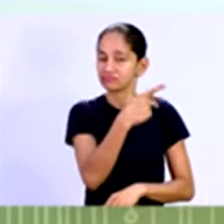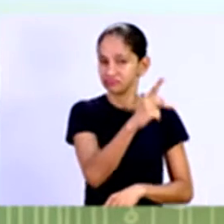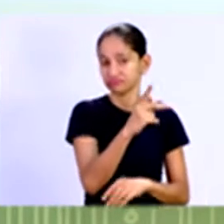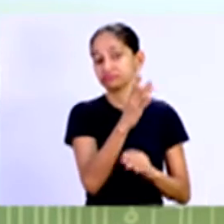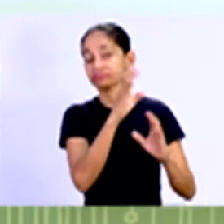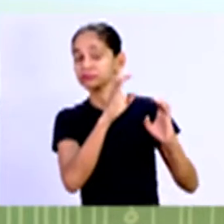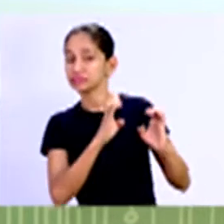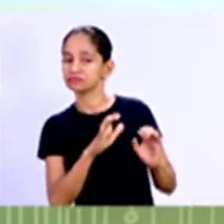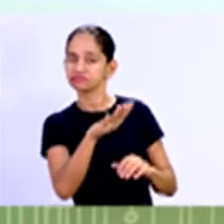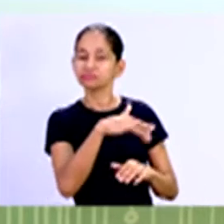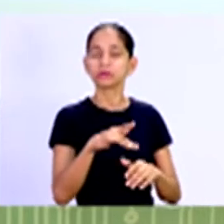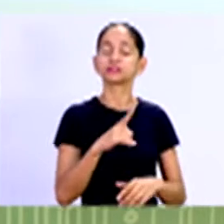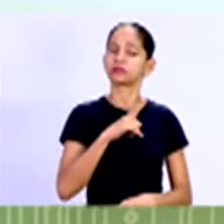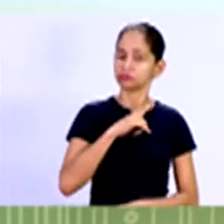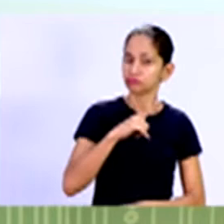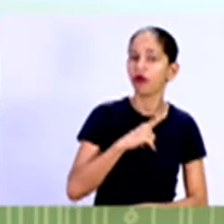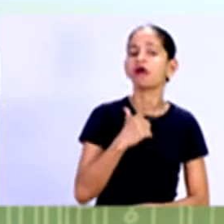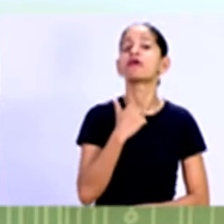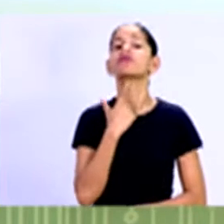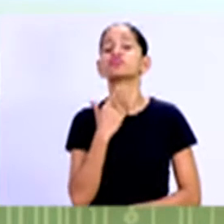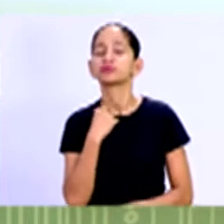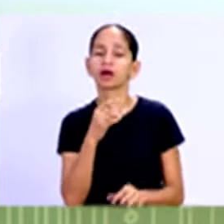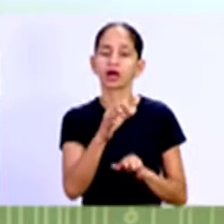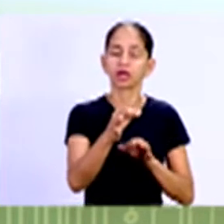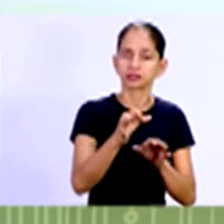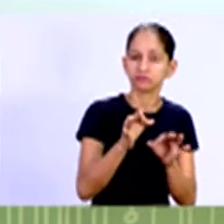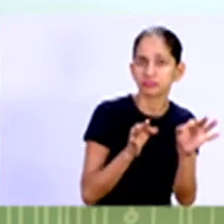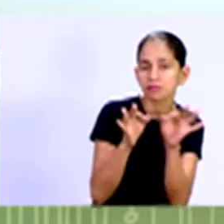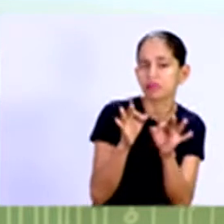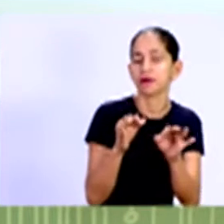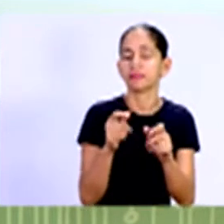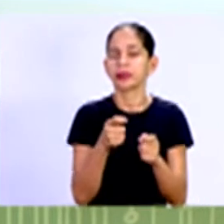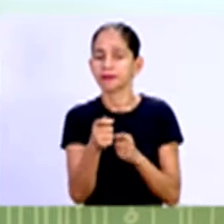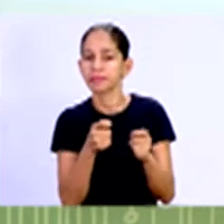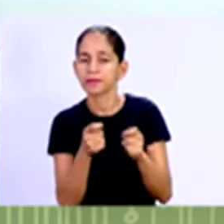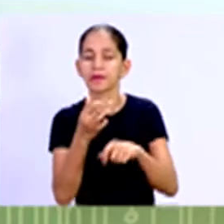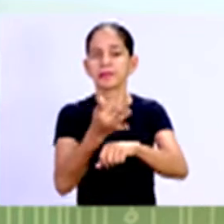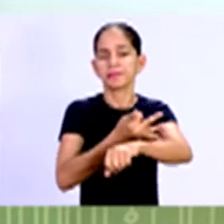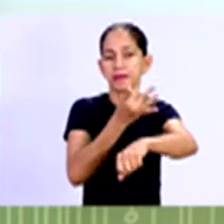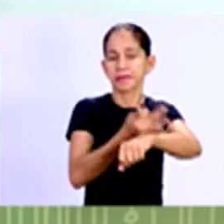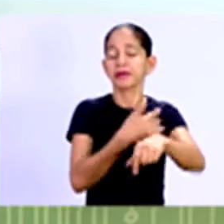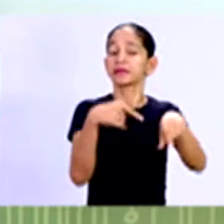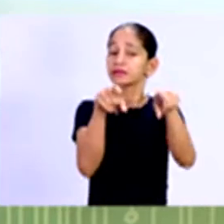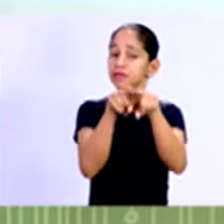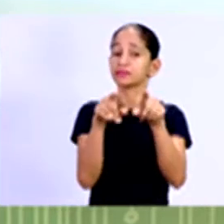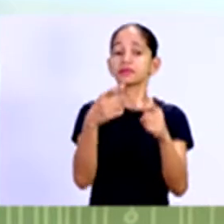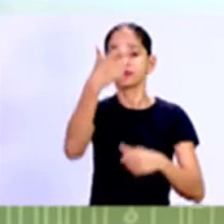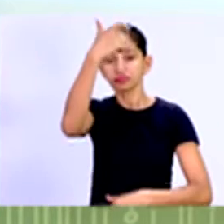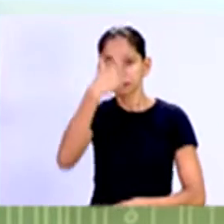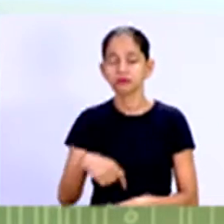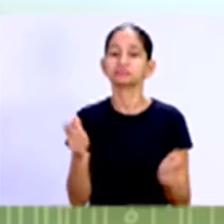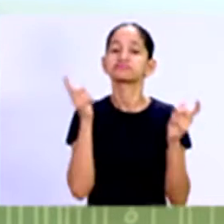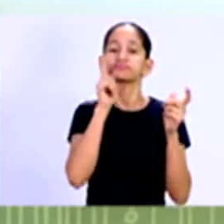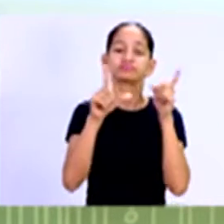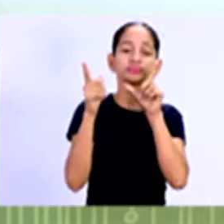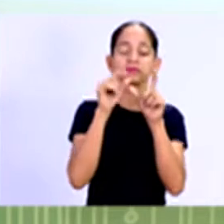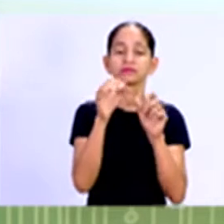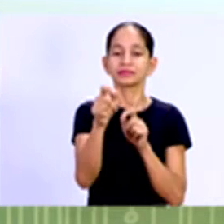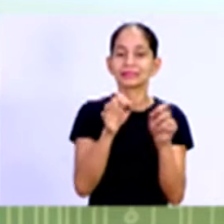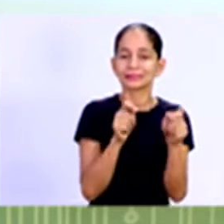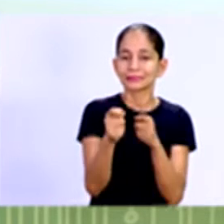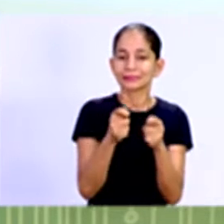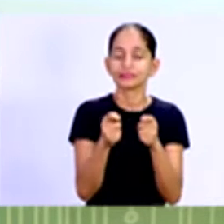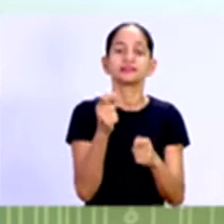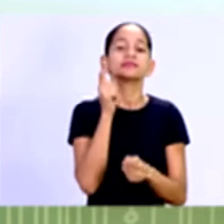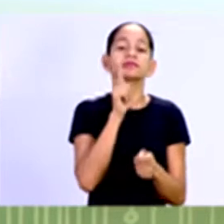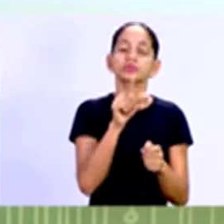que somos detentores de vontade, nós somos e devemos ser sujeitos capazes de controlar esses